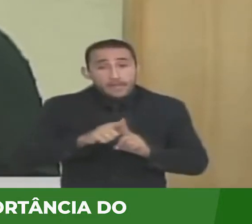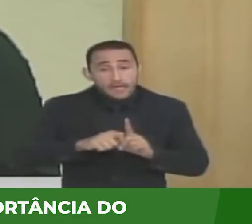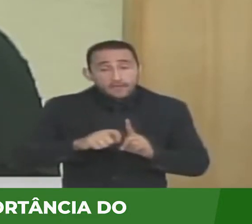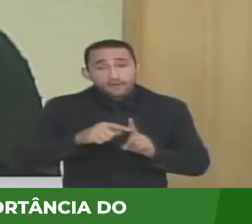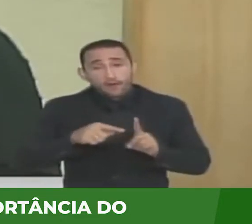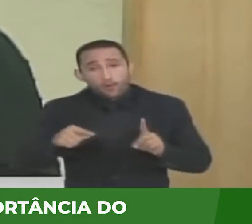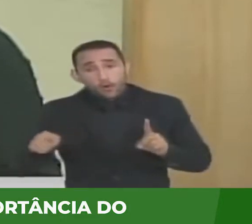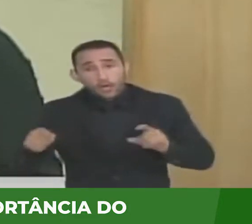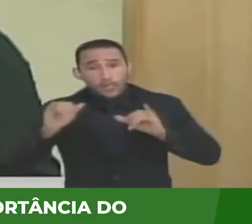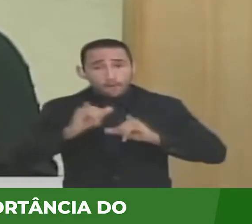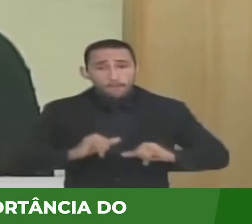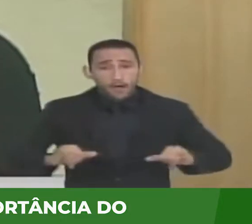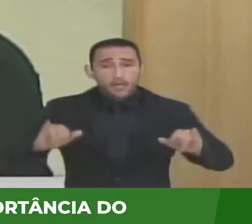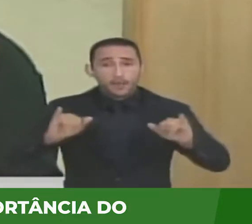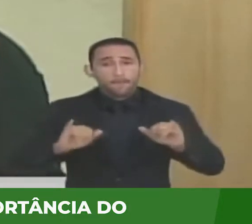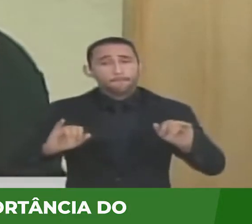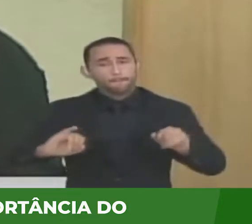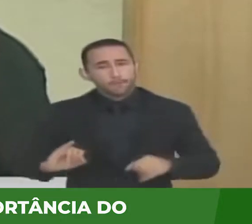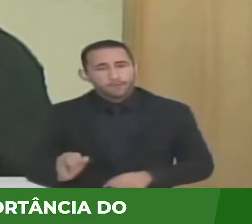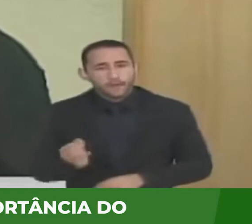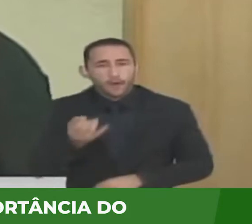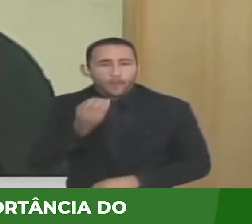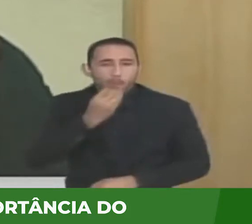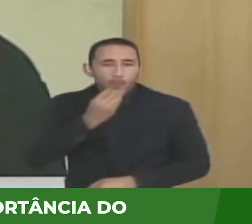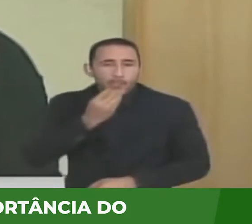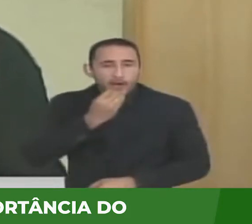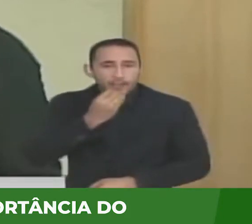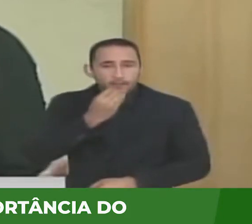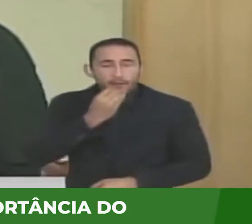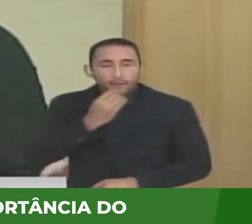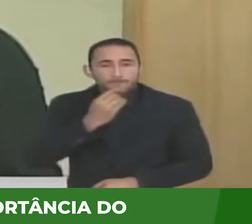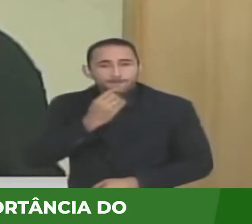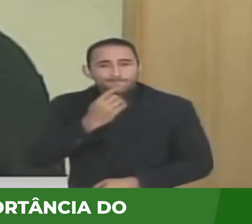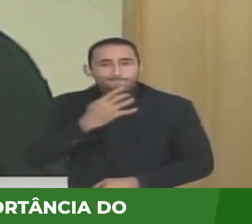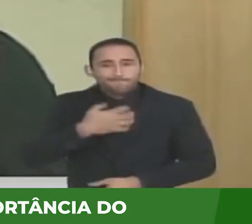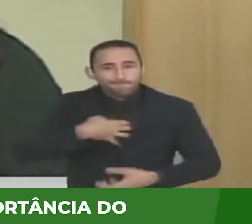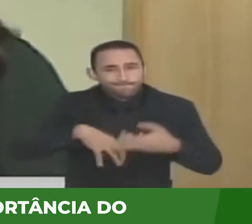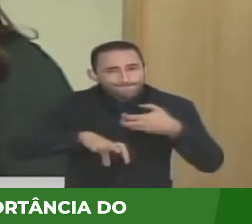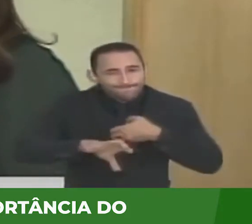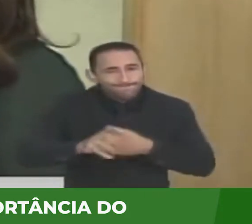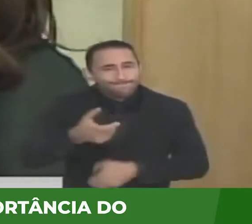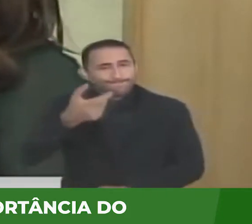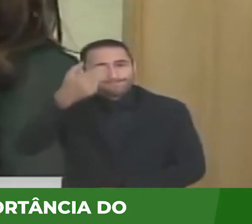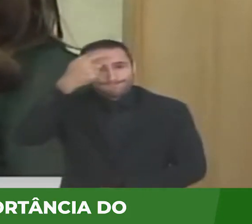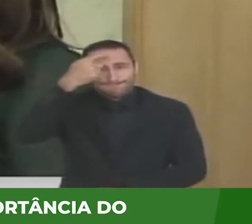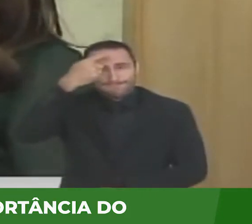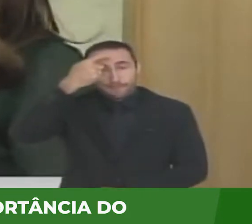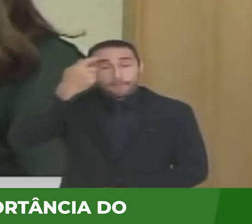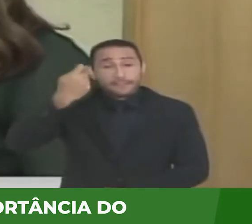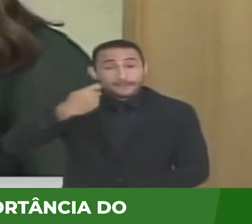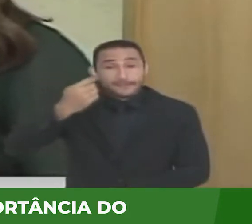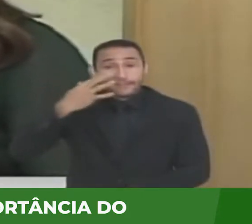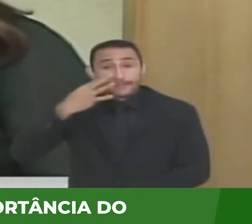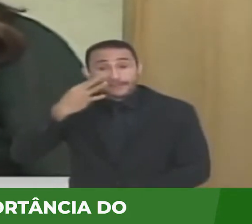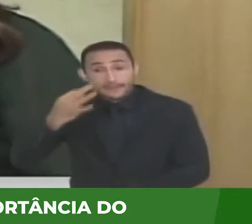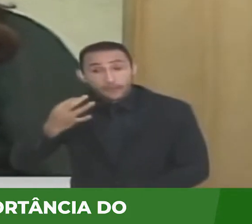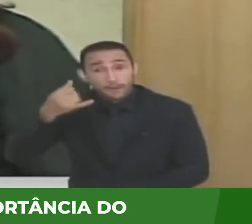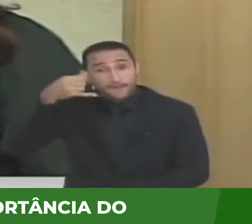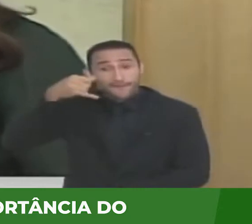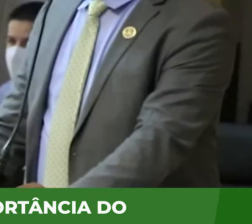respeitar o pedestre e o pedestre também respeitar o motorista não sair atravessando sem prestar atenção para que a E aí